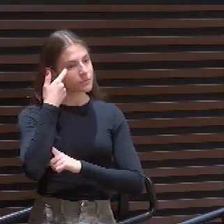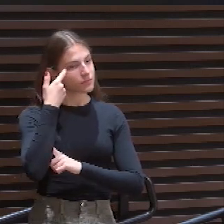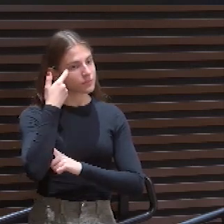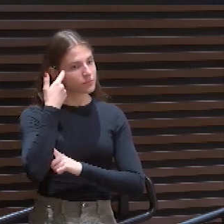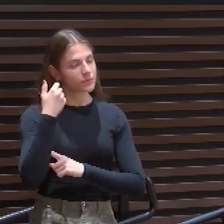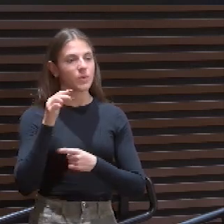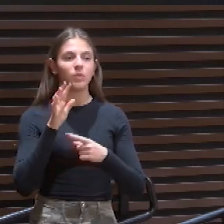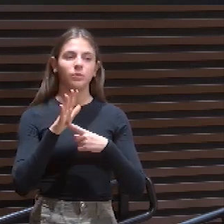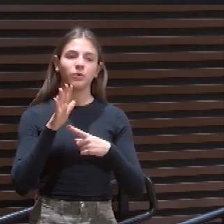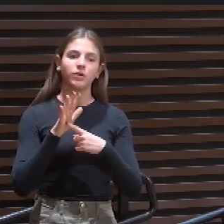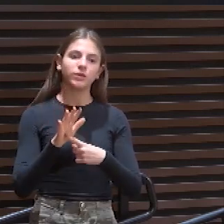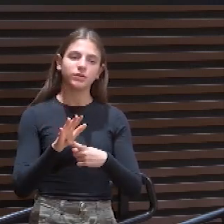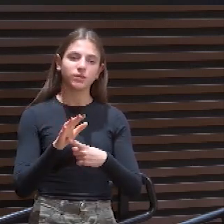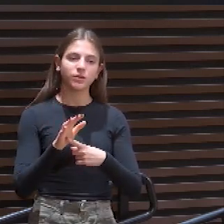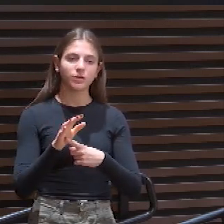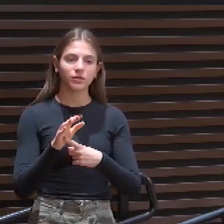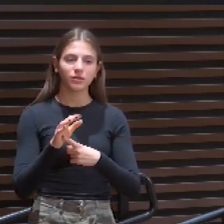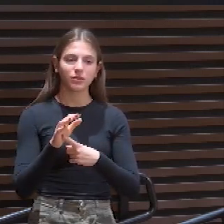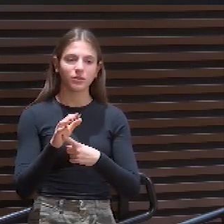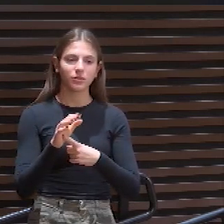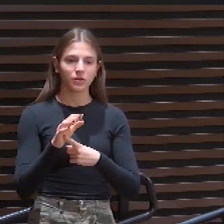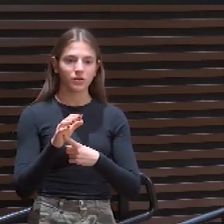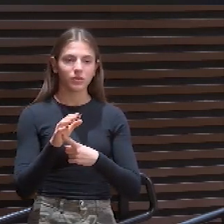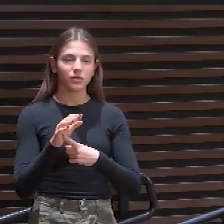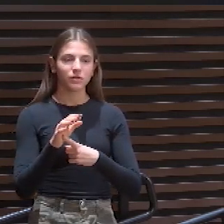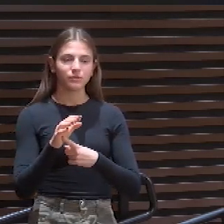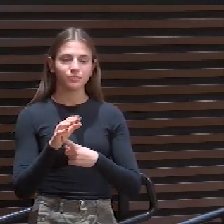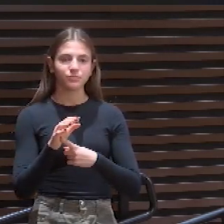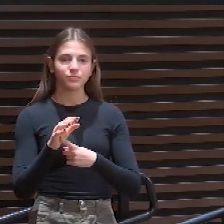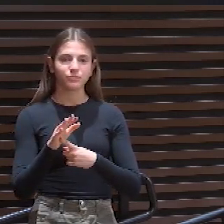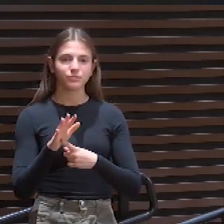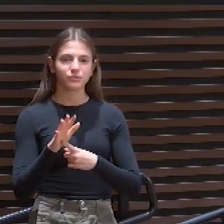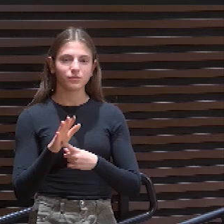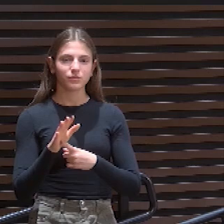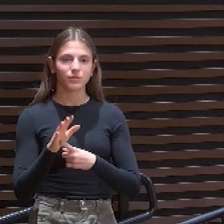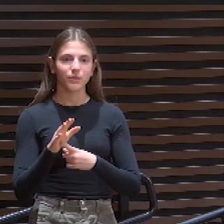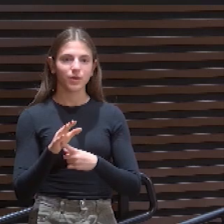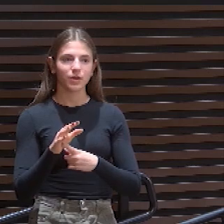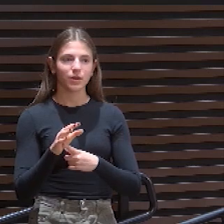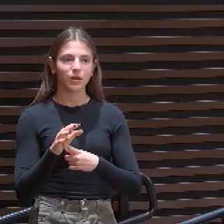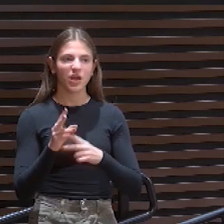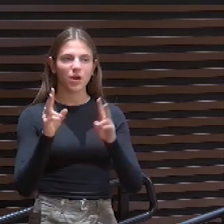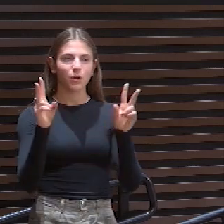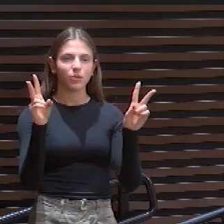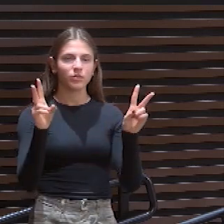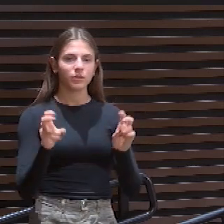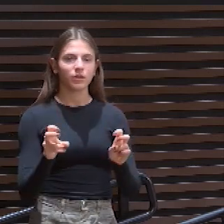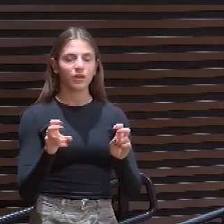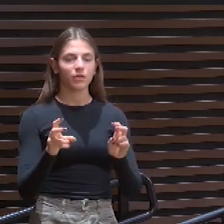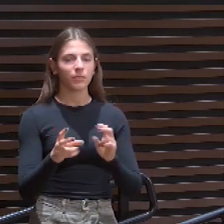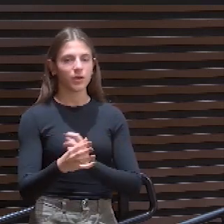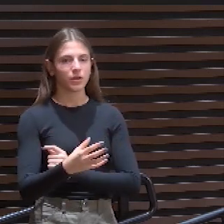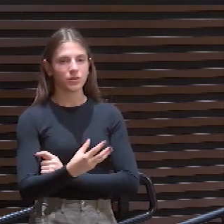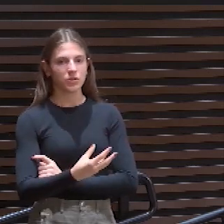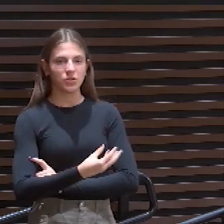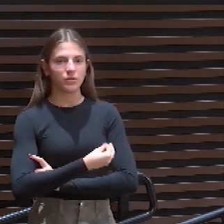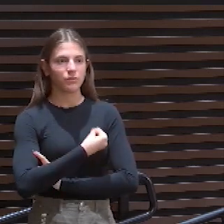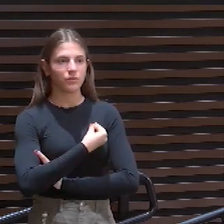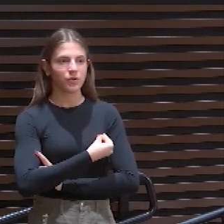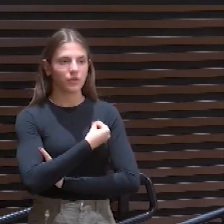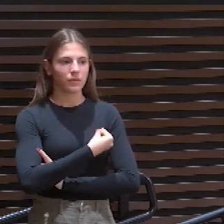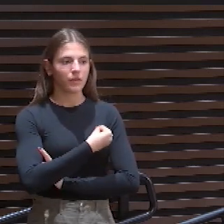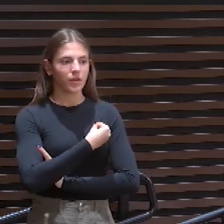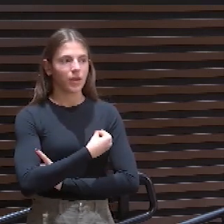isso mostra que é uma questão de existencialismo, como Descartes também põe, né?